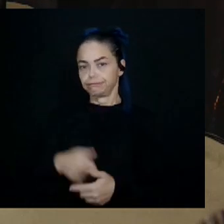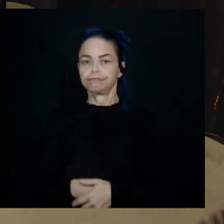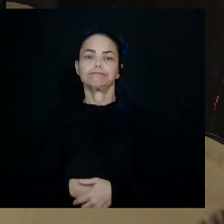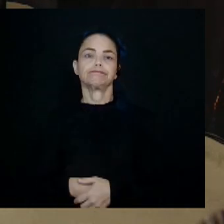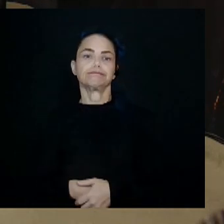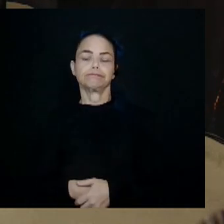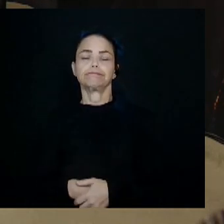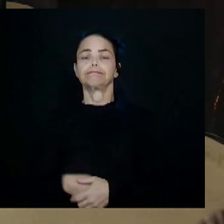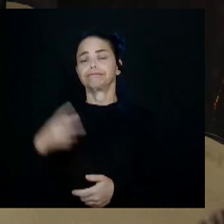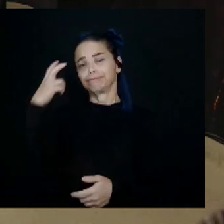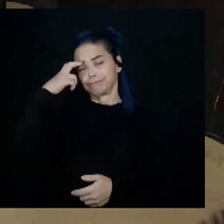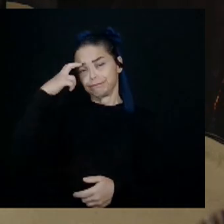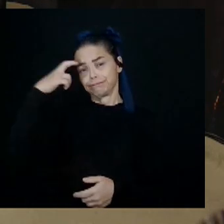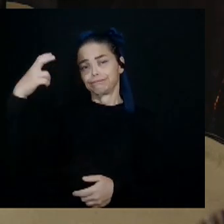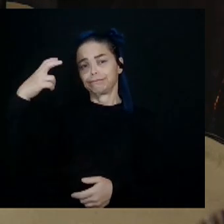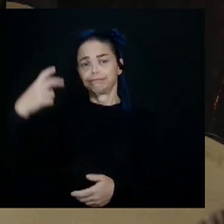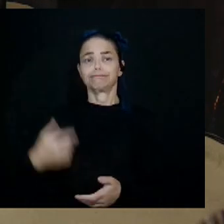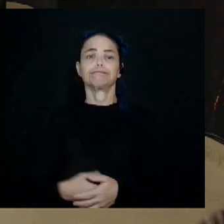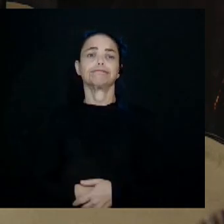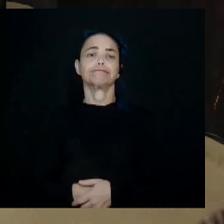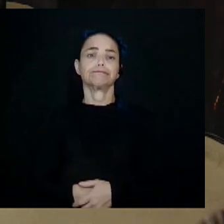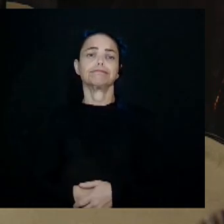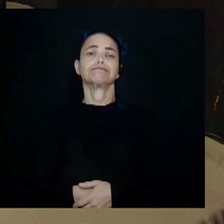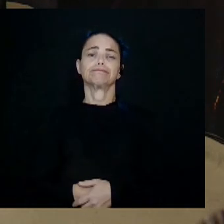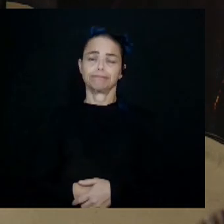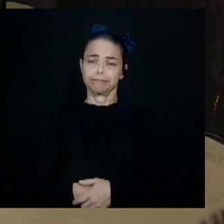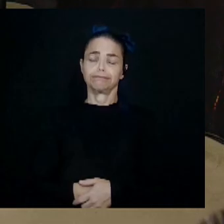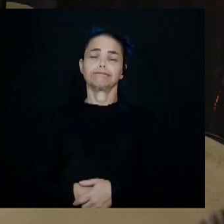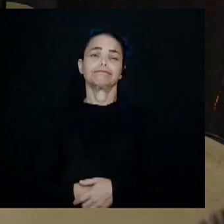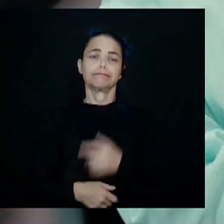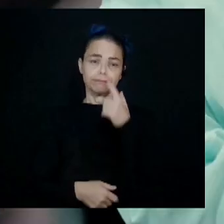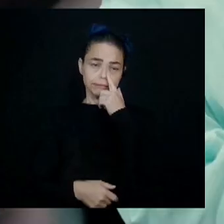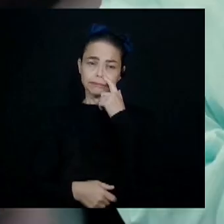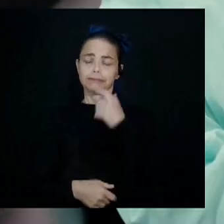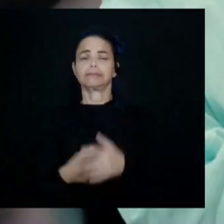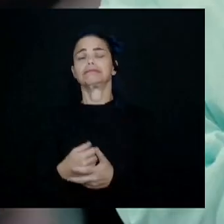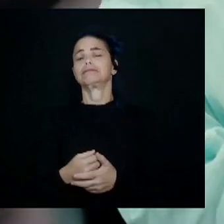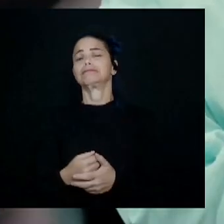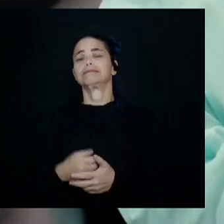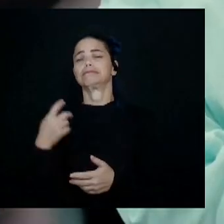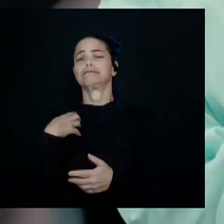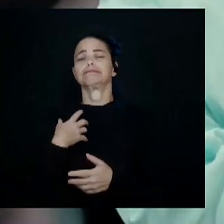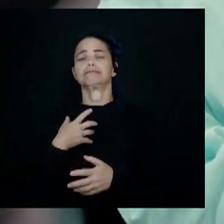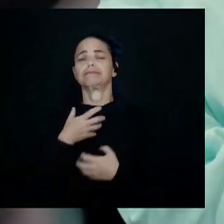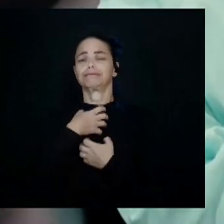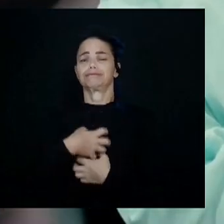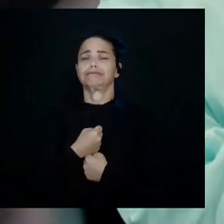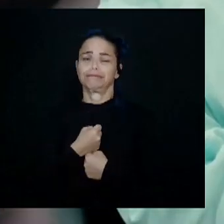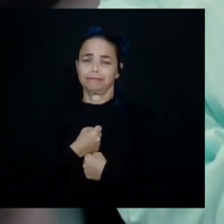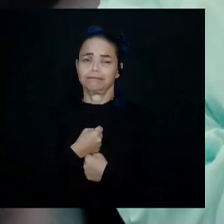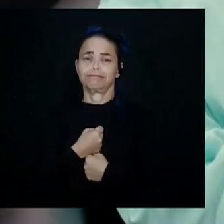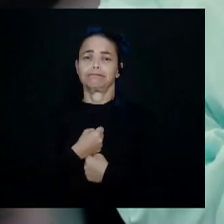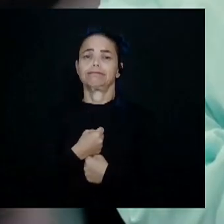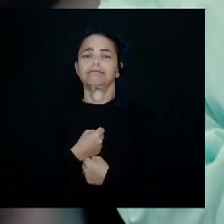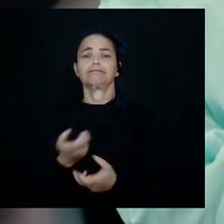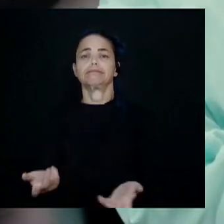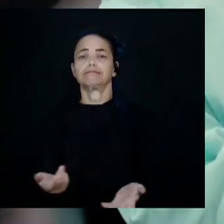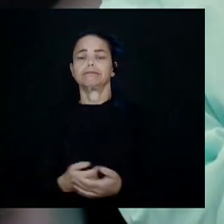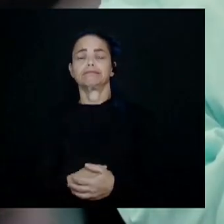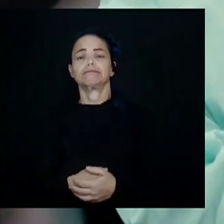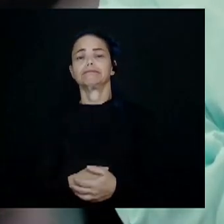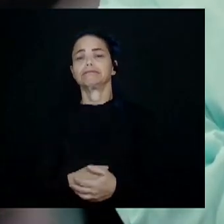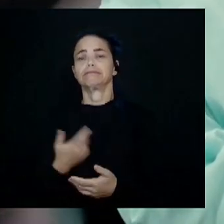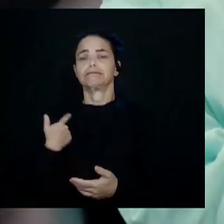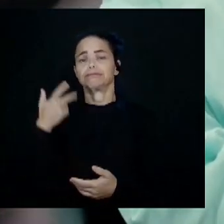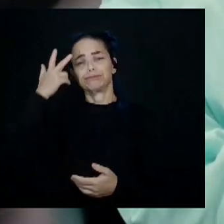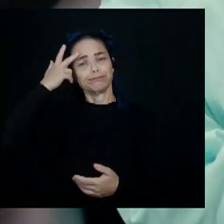cultura um pouco que castrou isso, que nos sufocou em relação a isso. Mas é algo muito